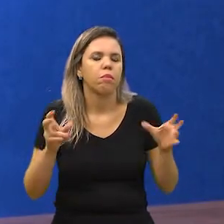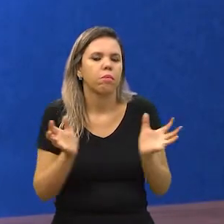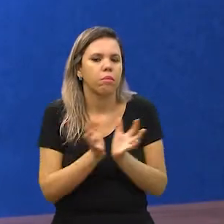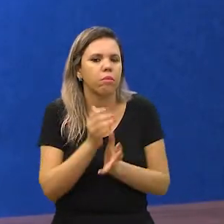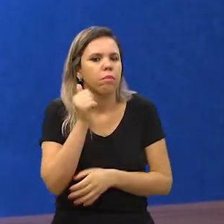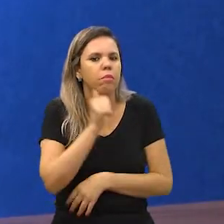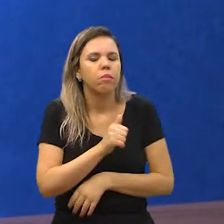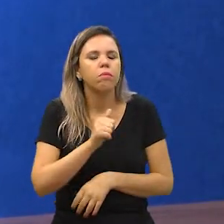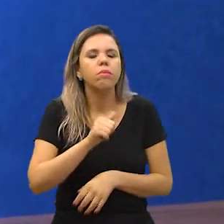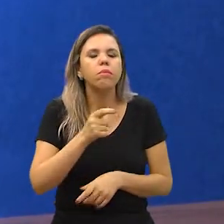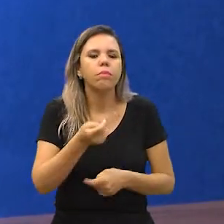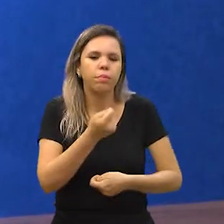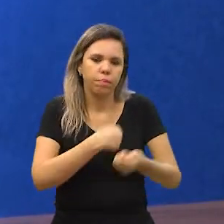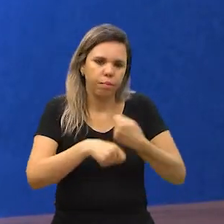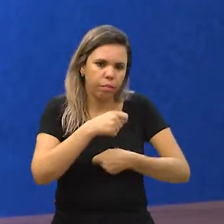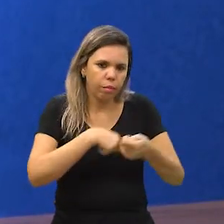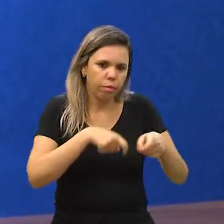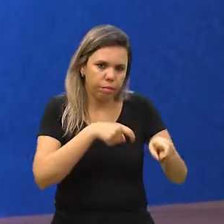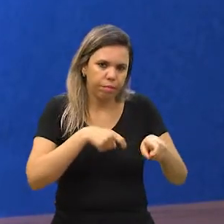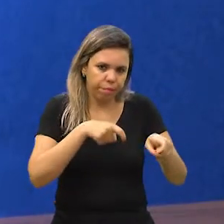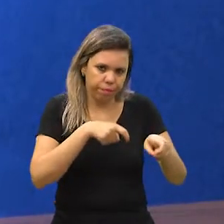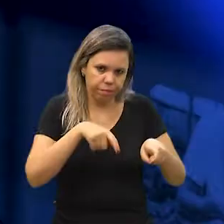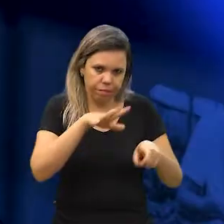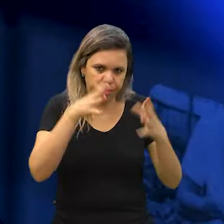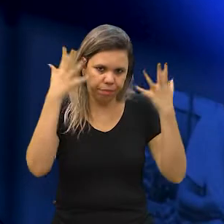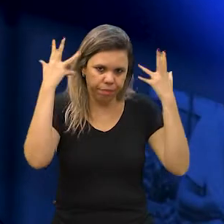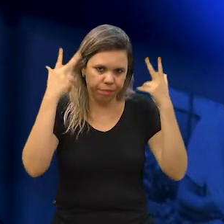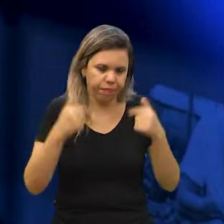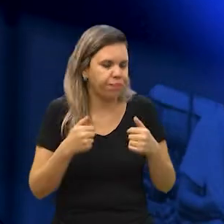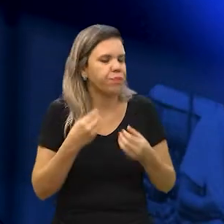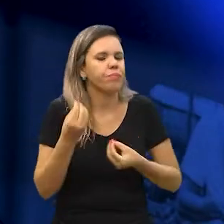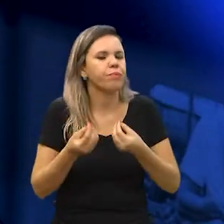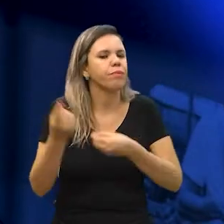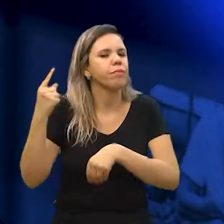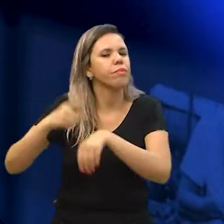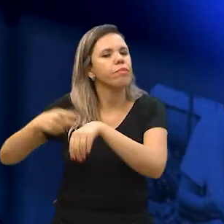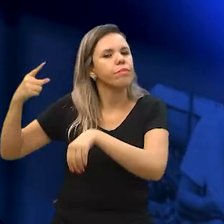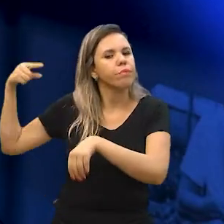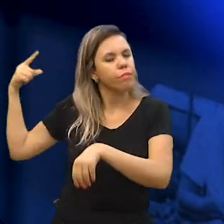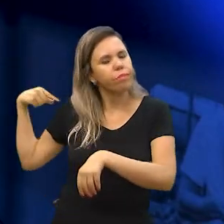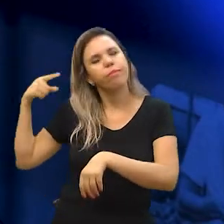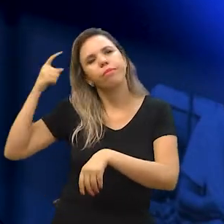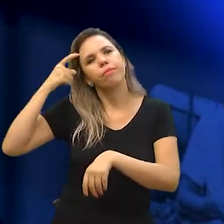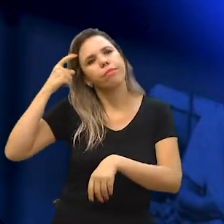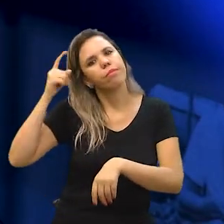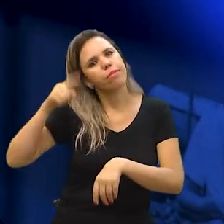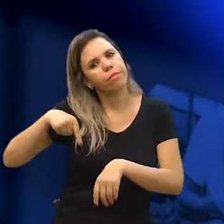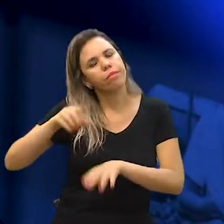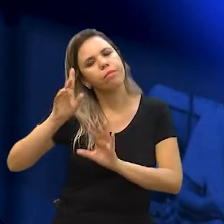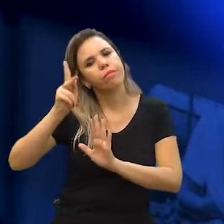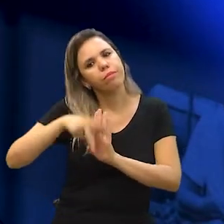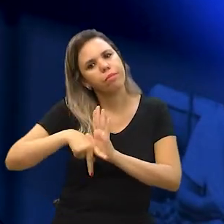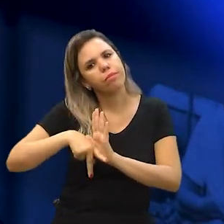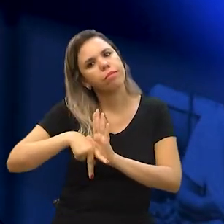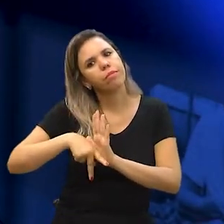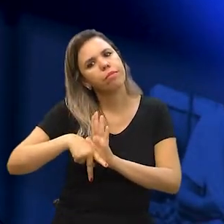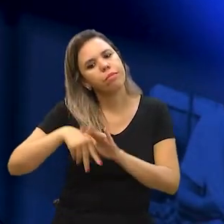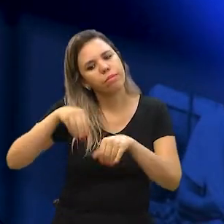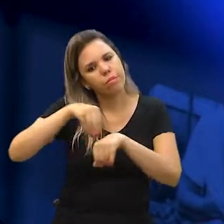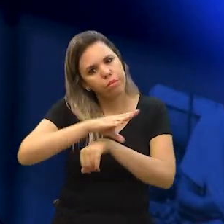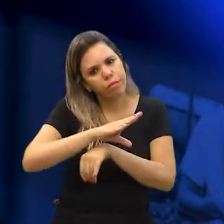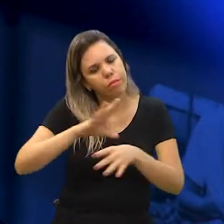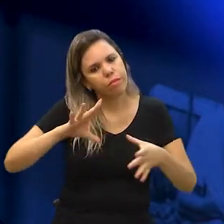feminina no mundo do agronegócio. Naquele momento, como foi então pensar nesse projeto e